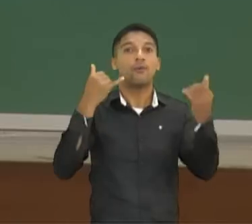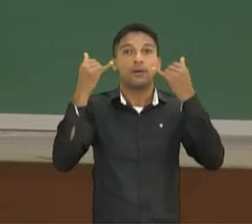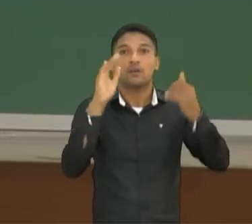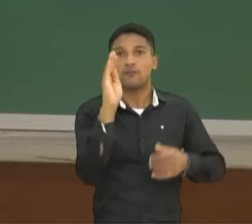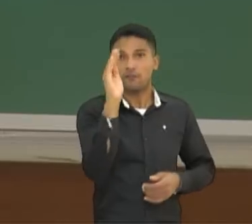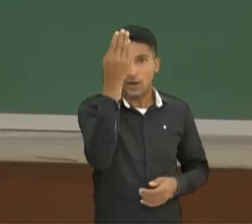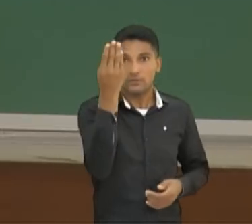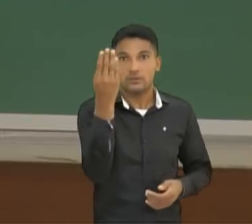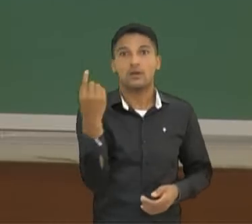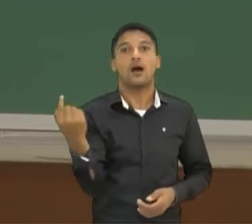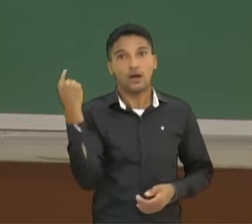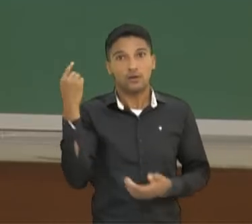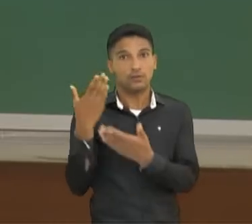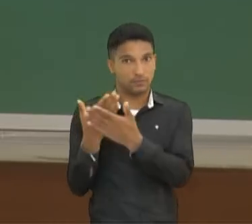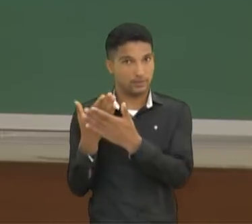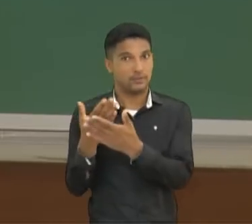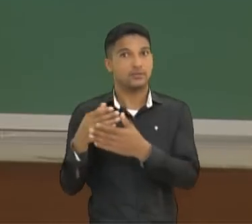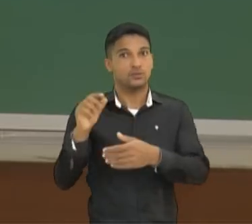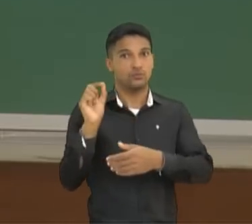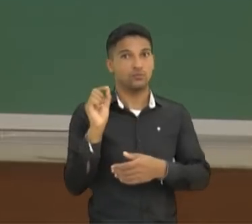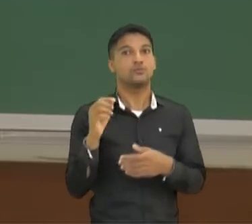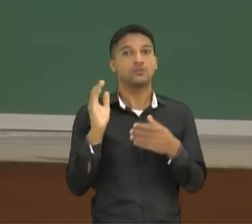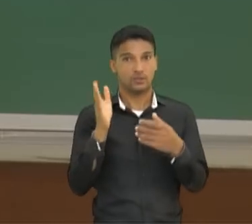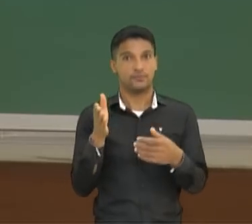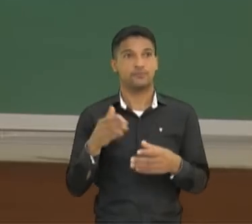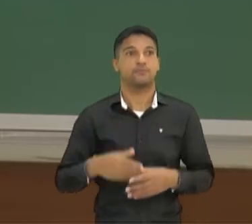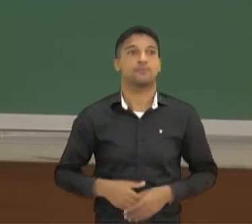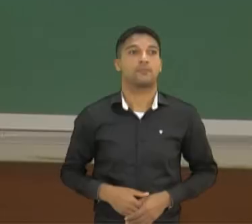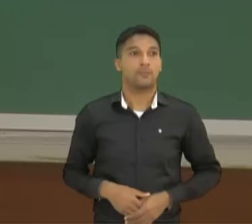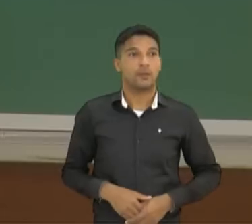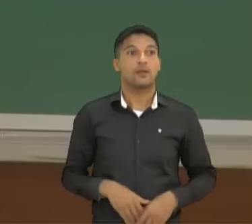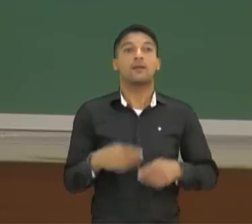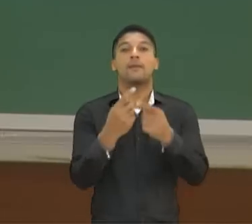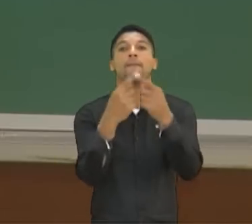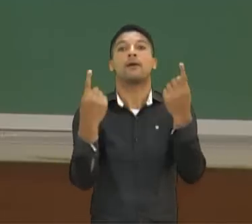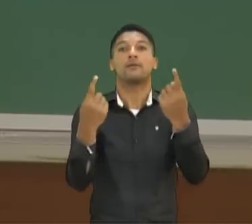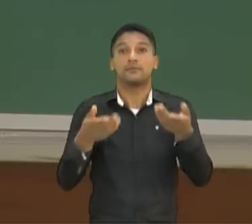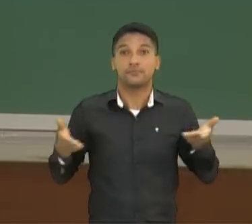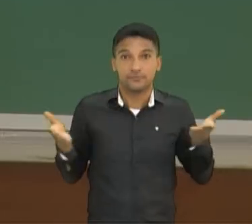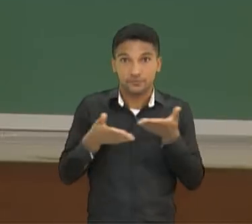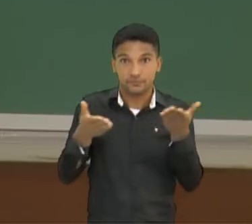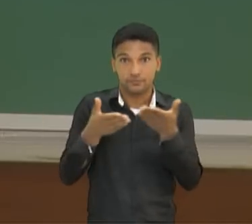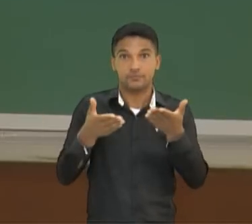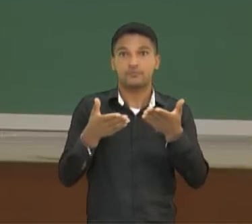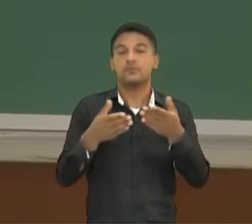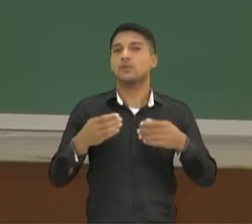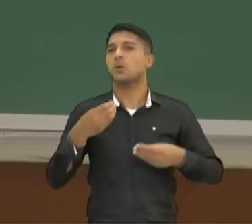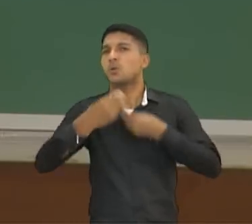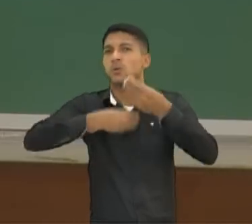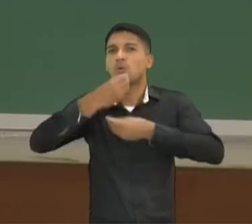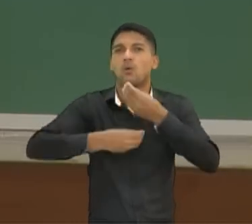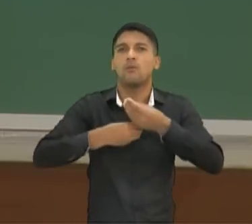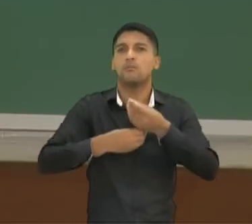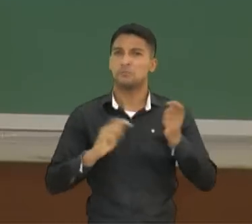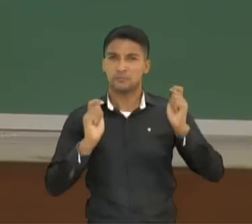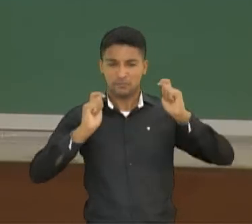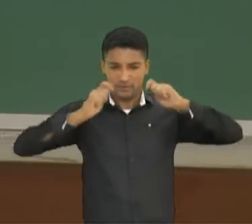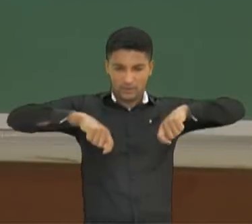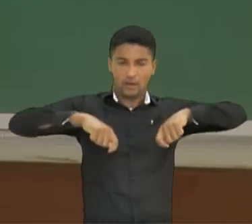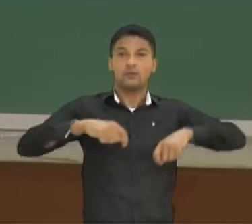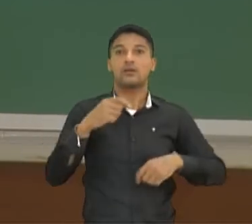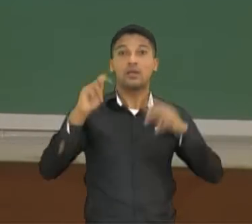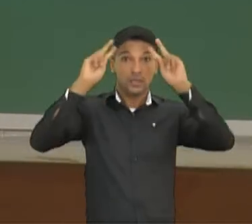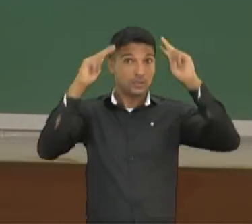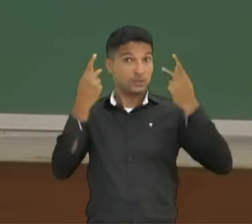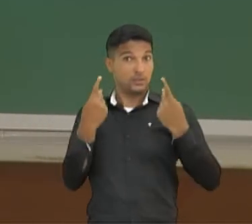as possibilidades sobre como é possível o ato de conhecer pelos seres humanos. E nessa aula a